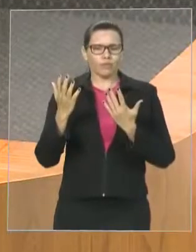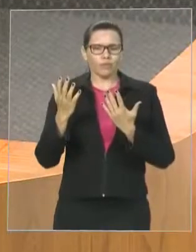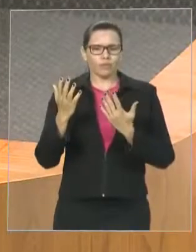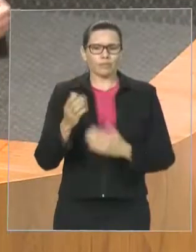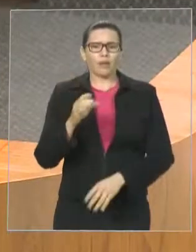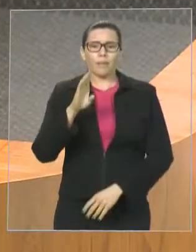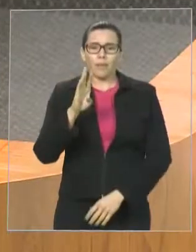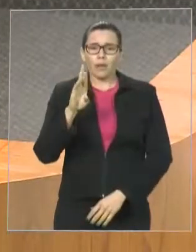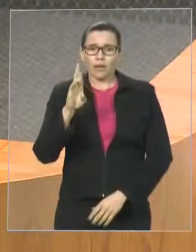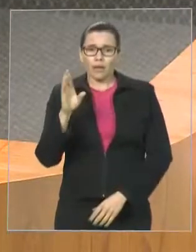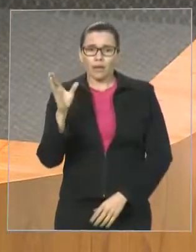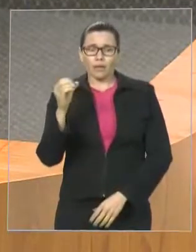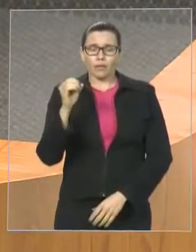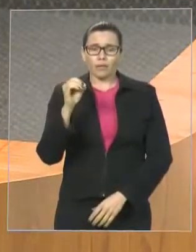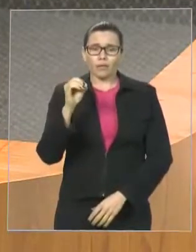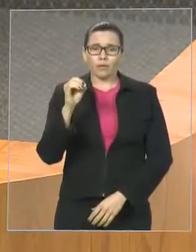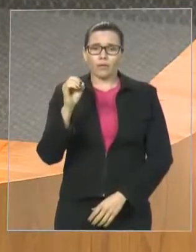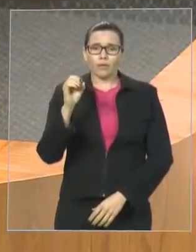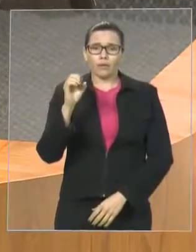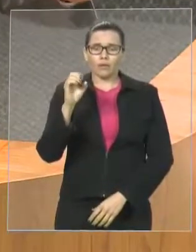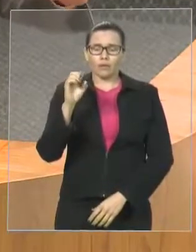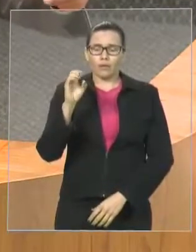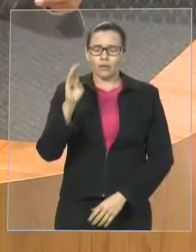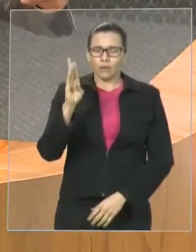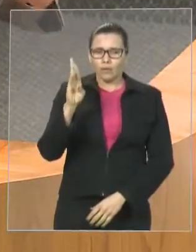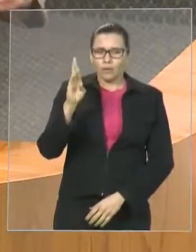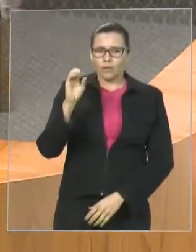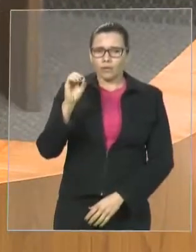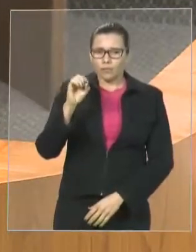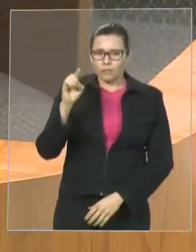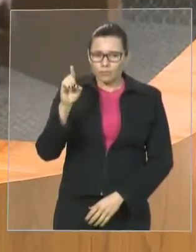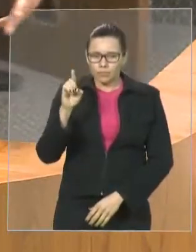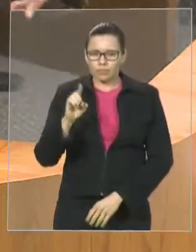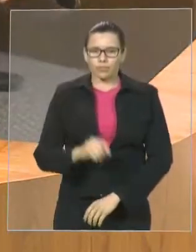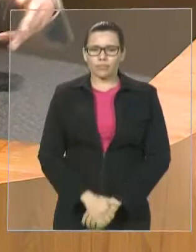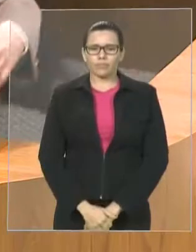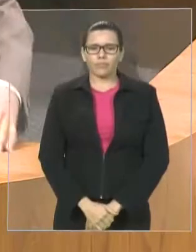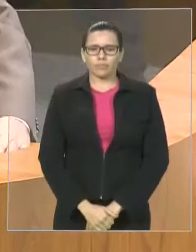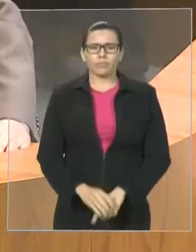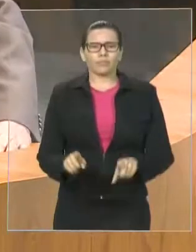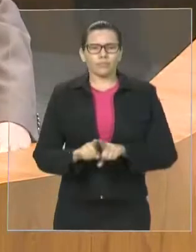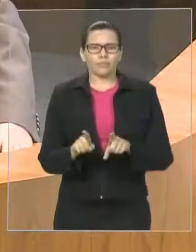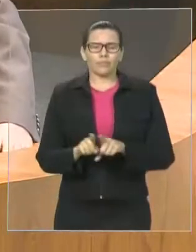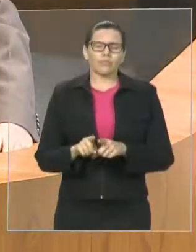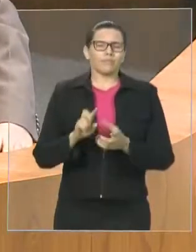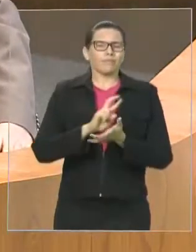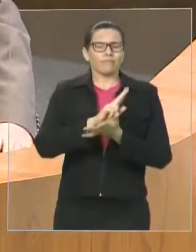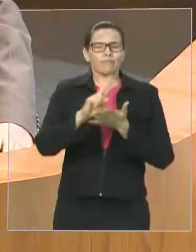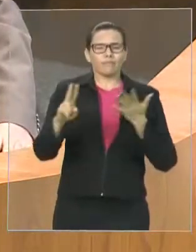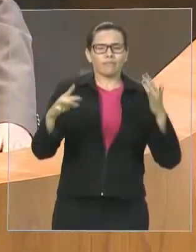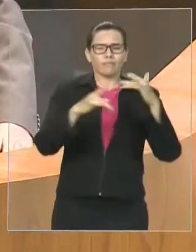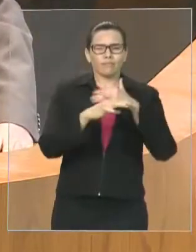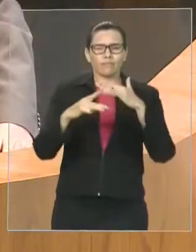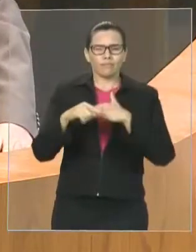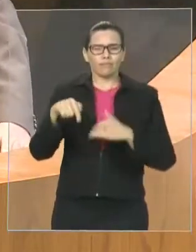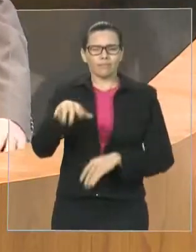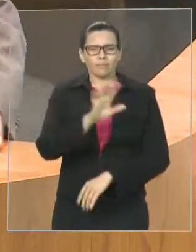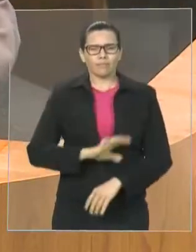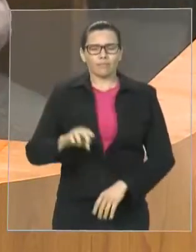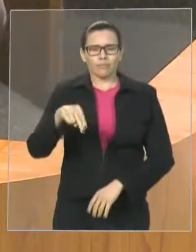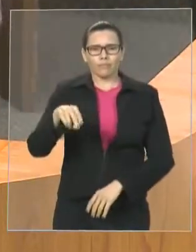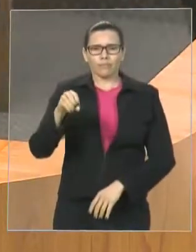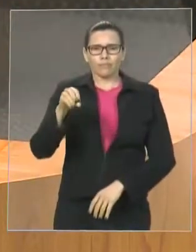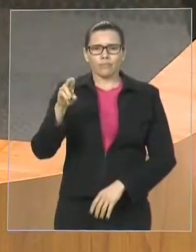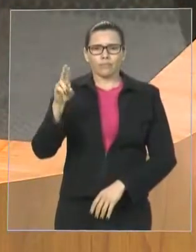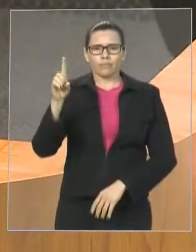a exemplo de outras cidades do Nordeste que também fazem seus festivais de música nesse período, e é